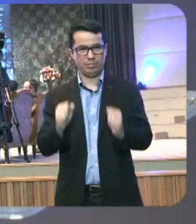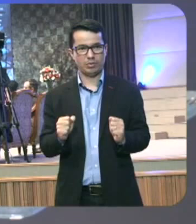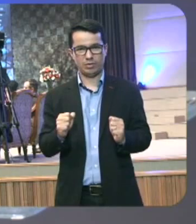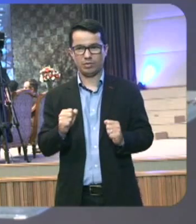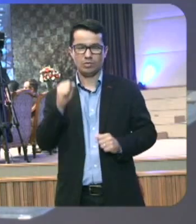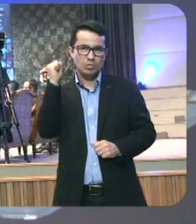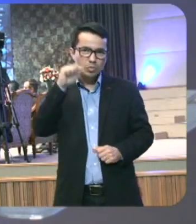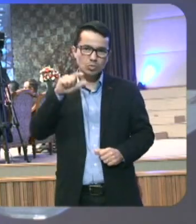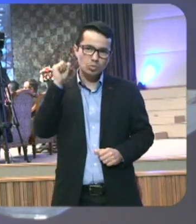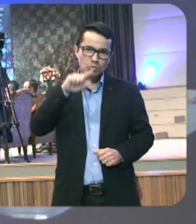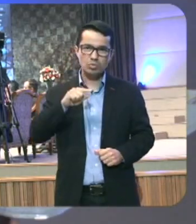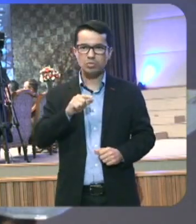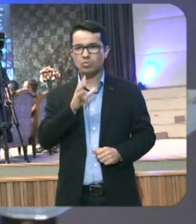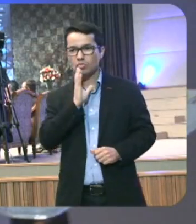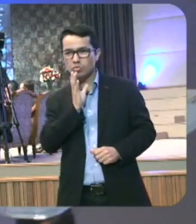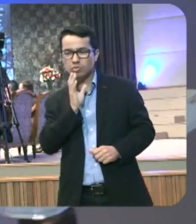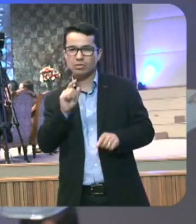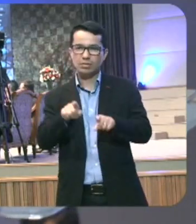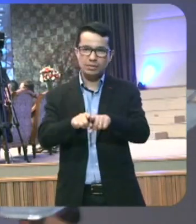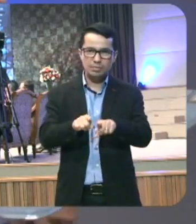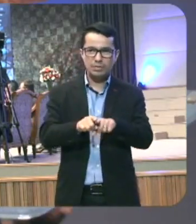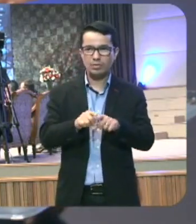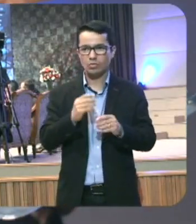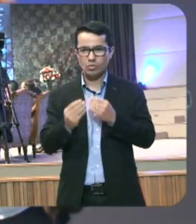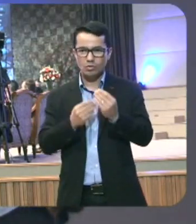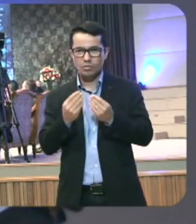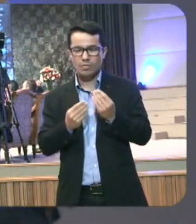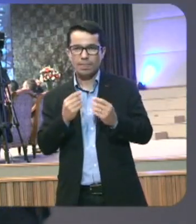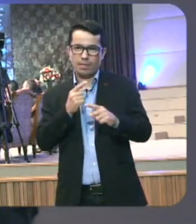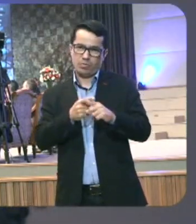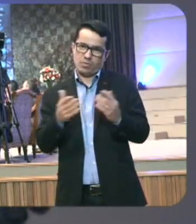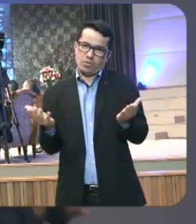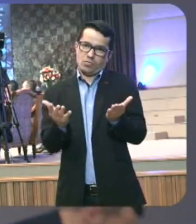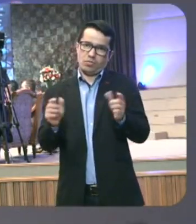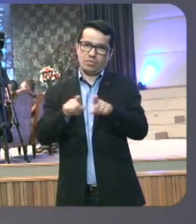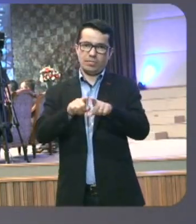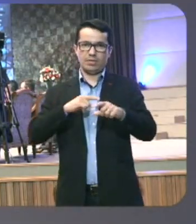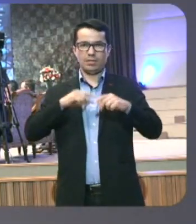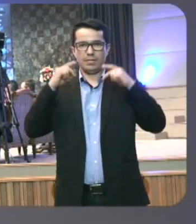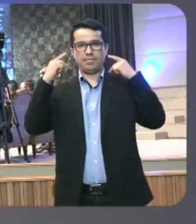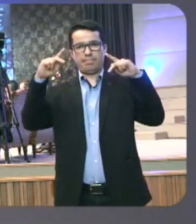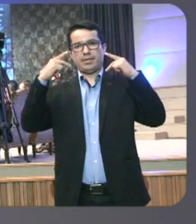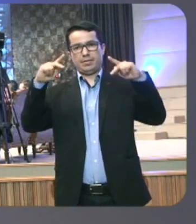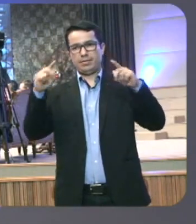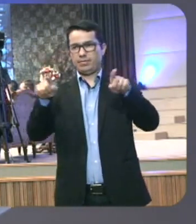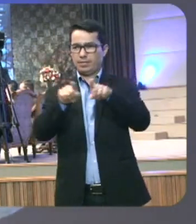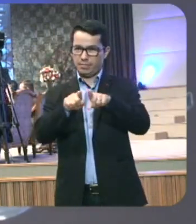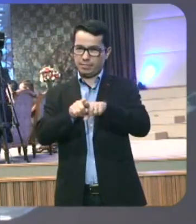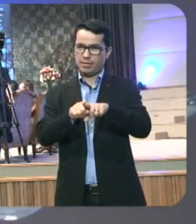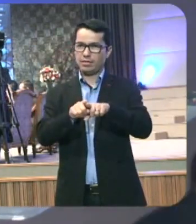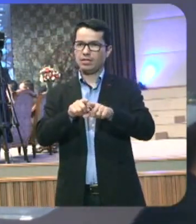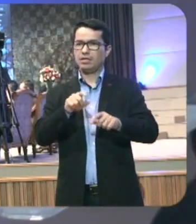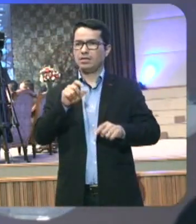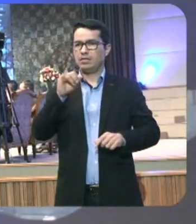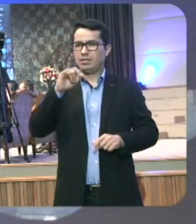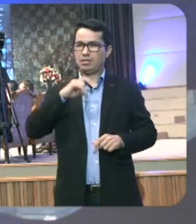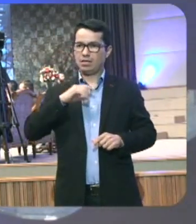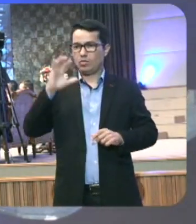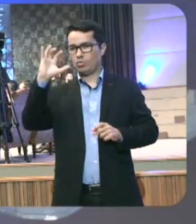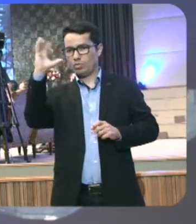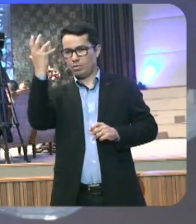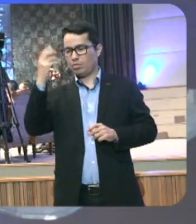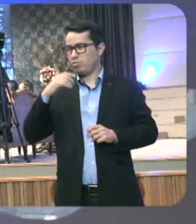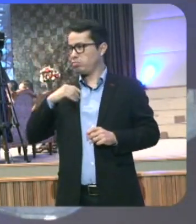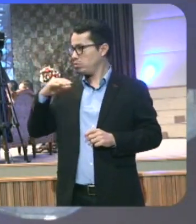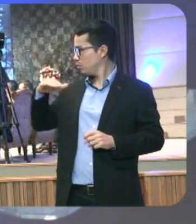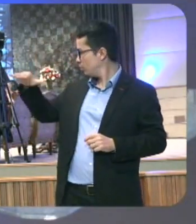vai acompanhando o culto. Então, por exemplo, é claro que na mensagem ele já está ouvindo, mas, por exemplo, o que está acontecendo no palco,